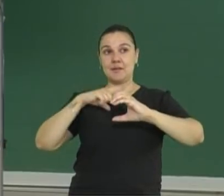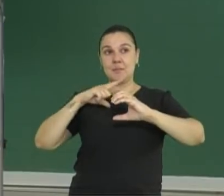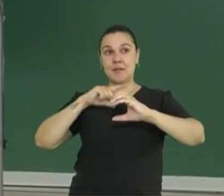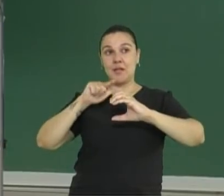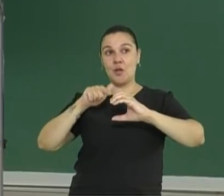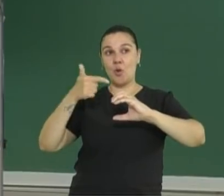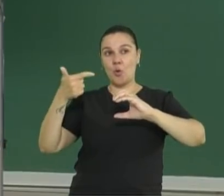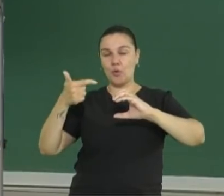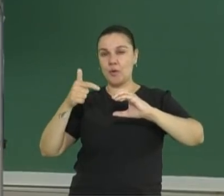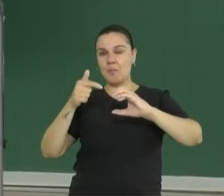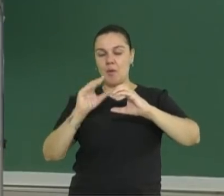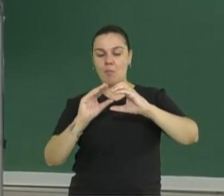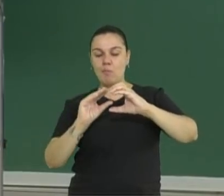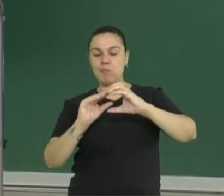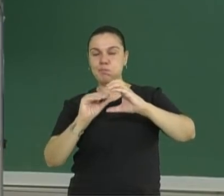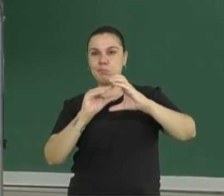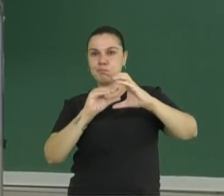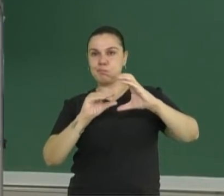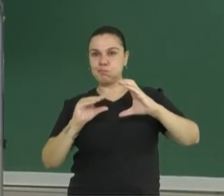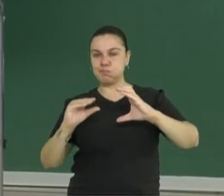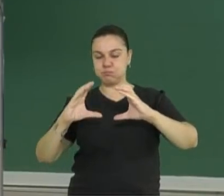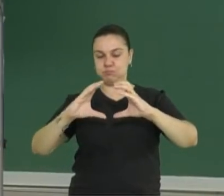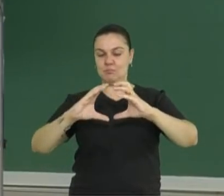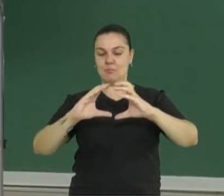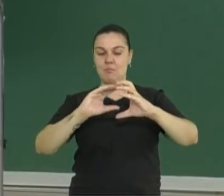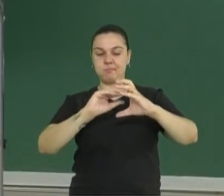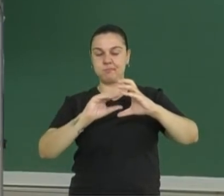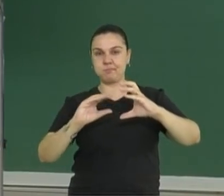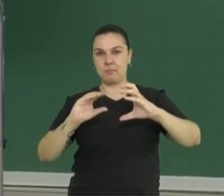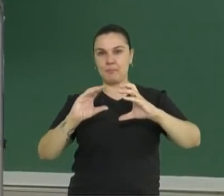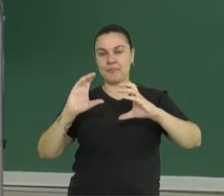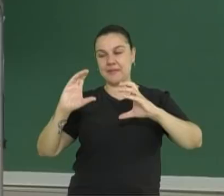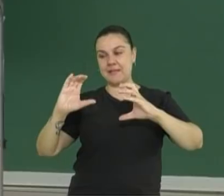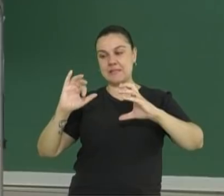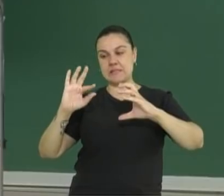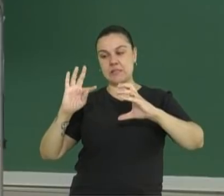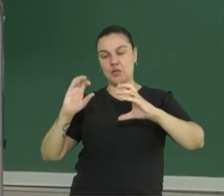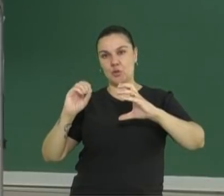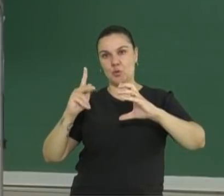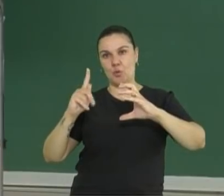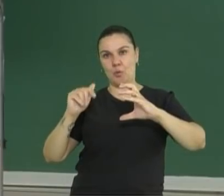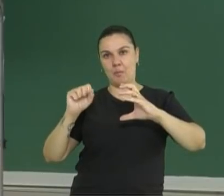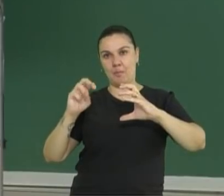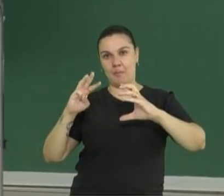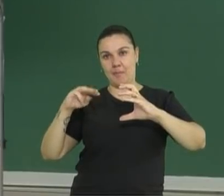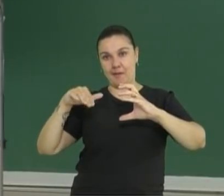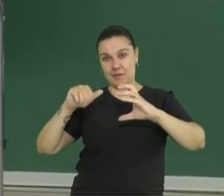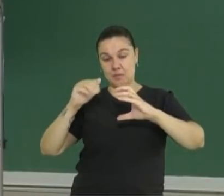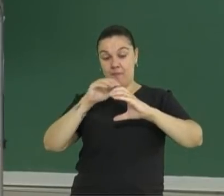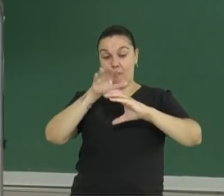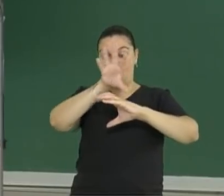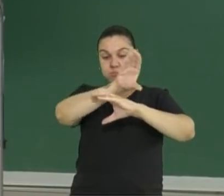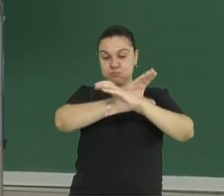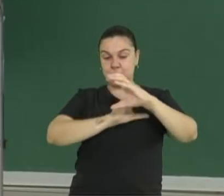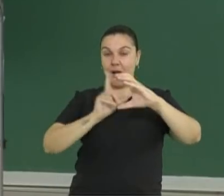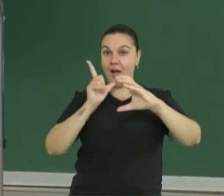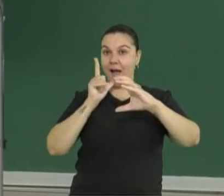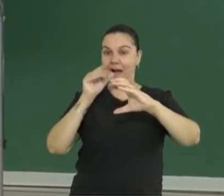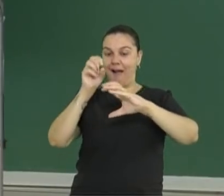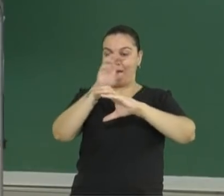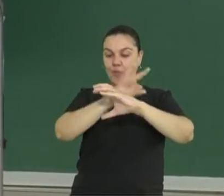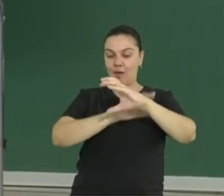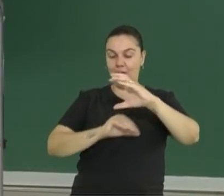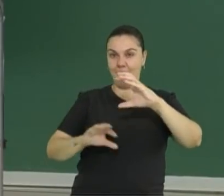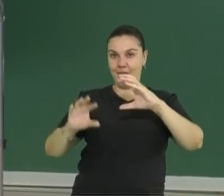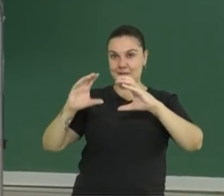espécie de gel que o preenche. O citoplasma é uma estrutura gelatinosa formada por água e sais minerais